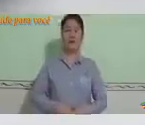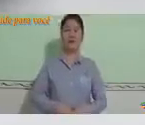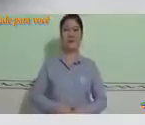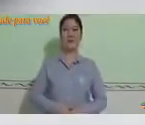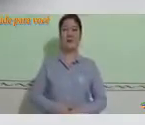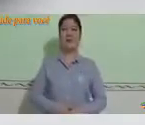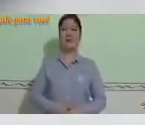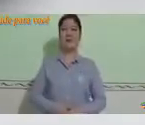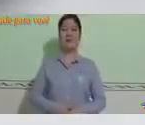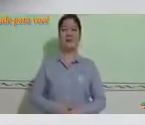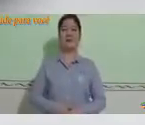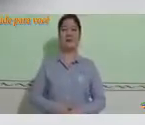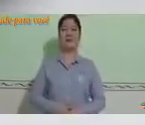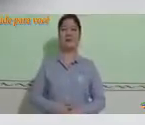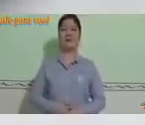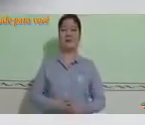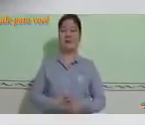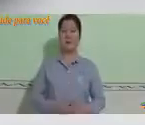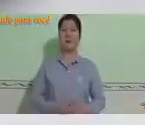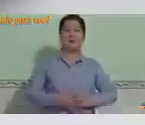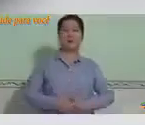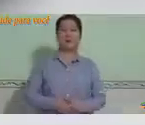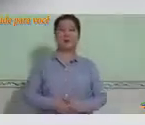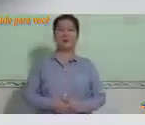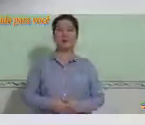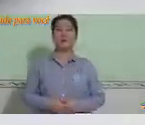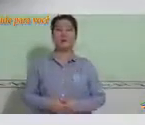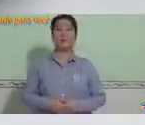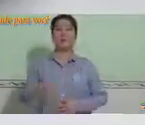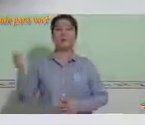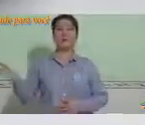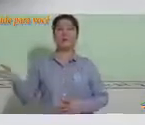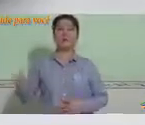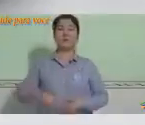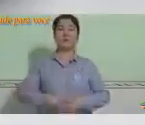evitar complicações na pele e aliviar os sintomas da doença.